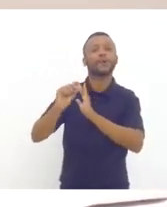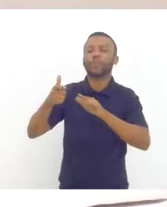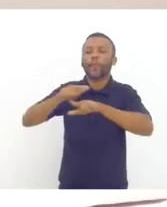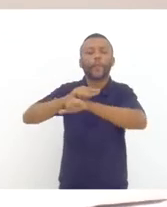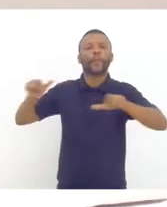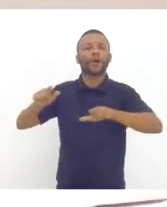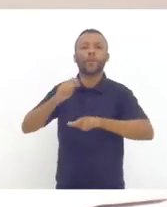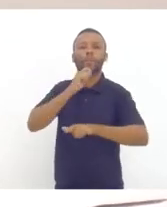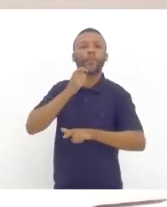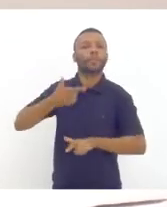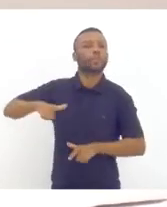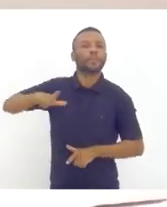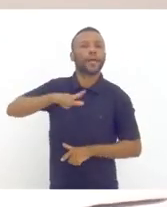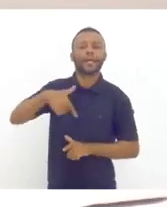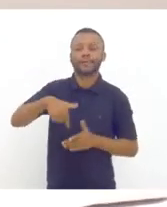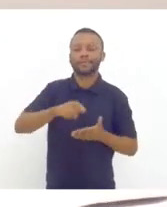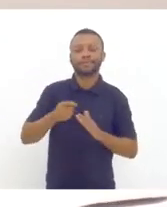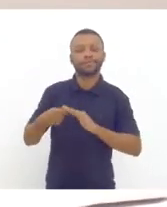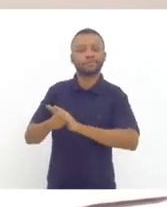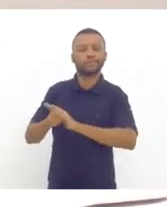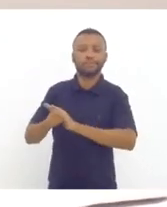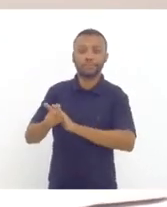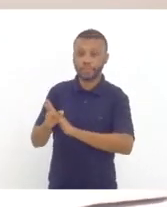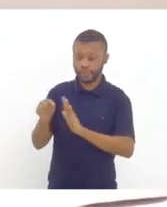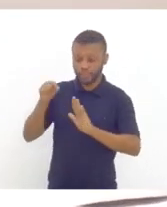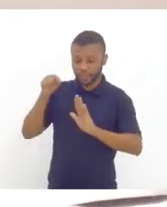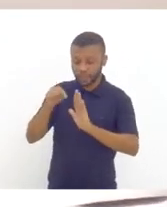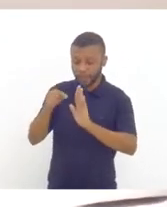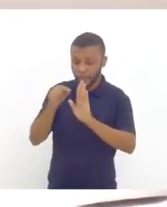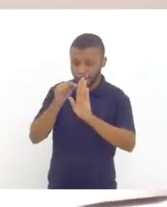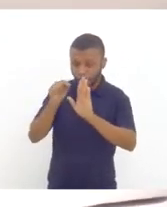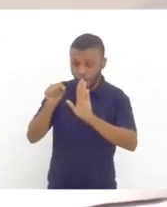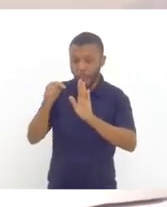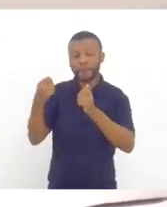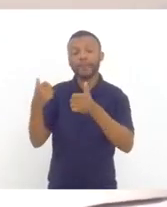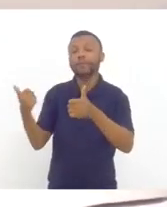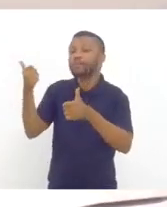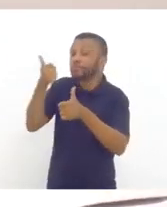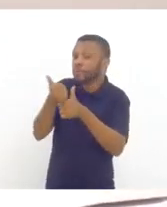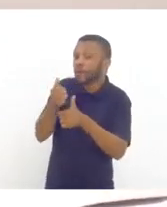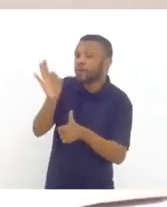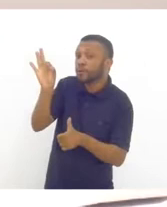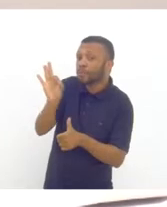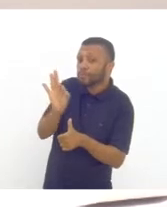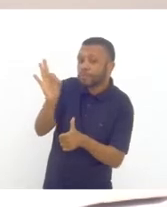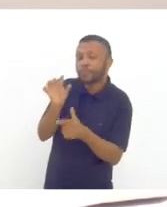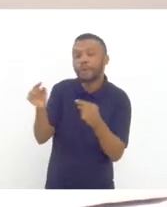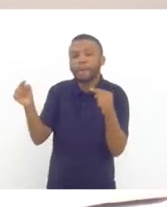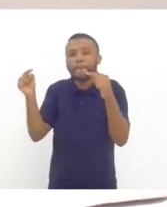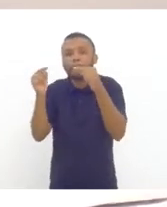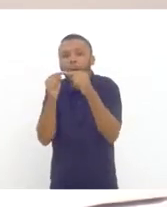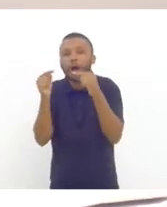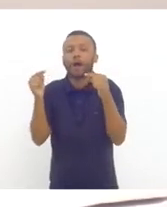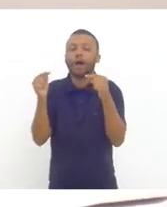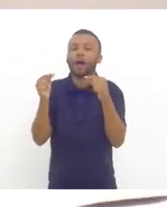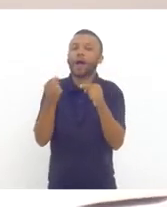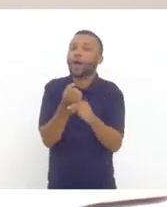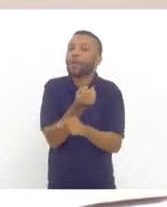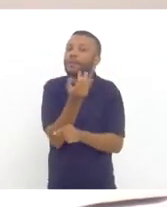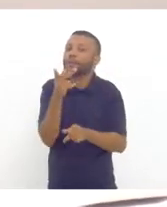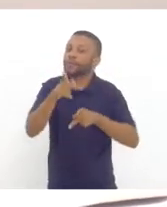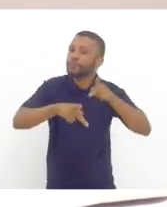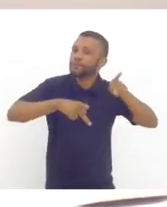tracinhos aqui, terá que entrar os coeficientes pertinentes à população, à área,